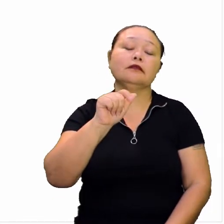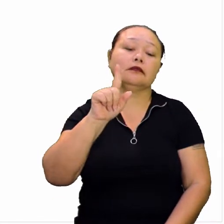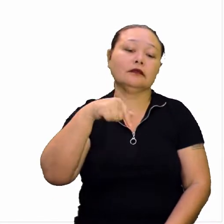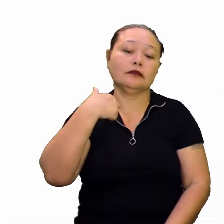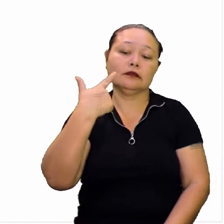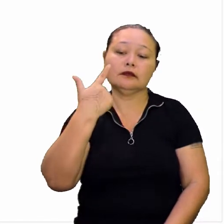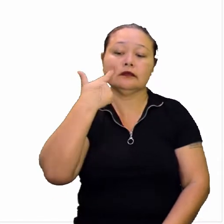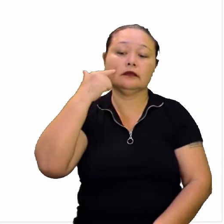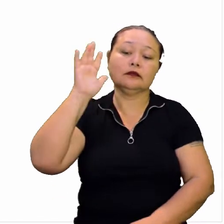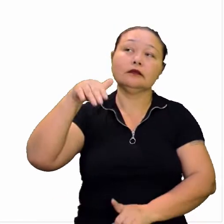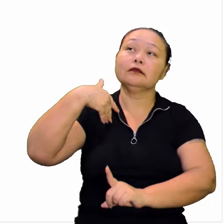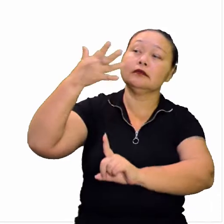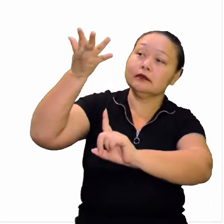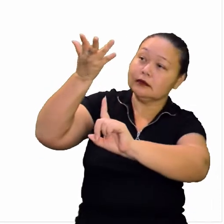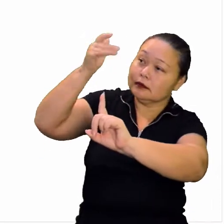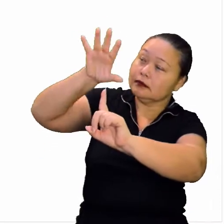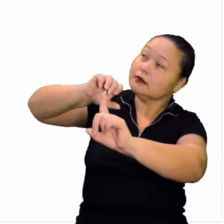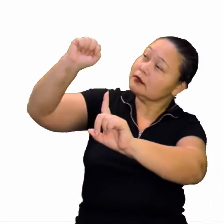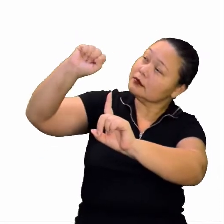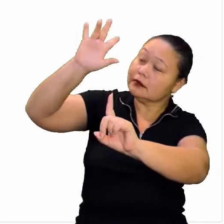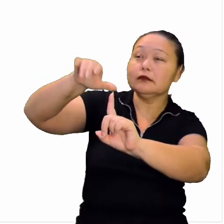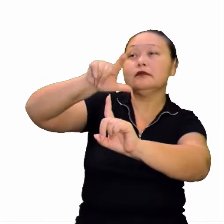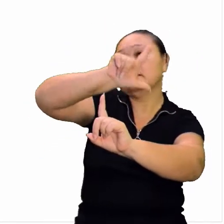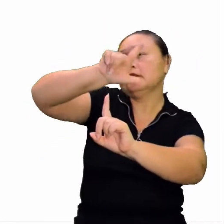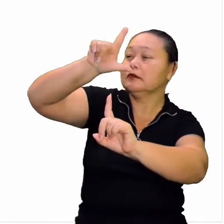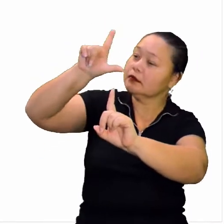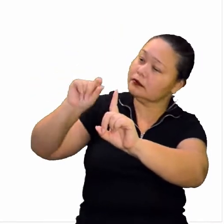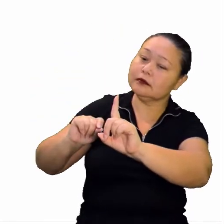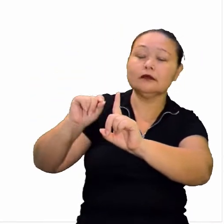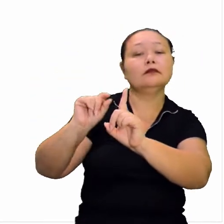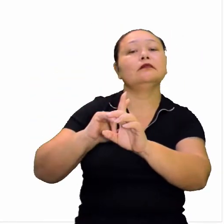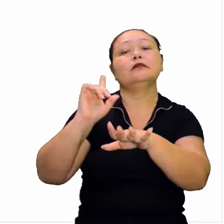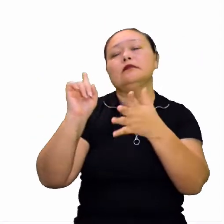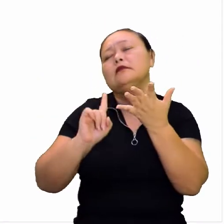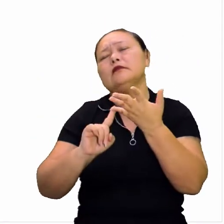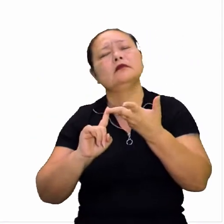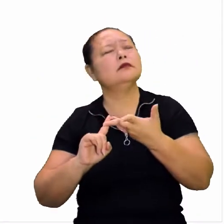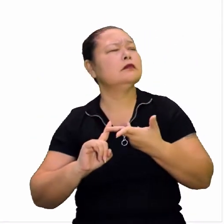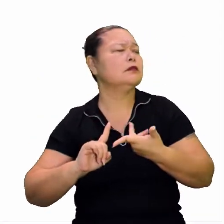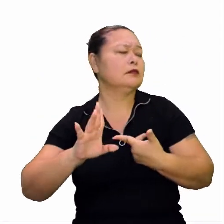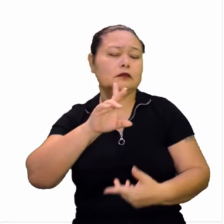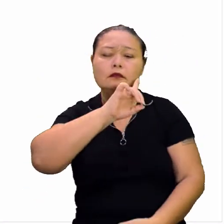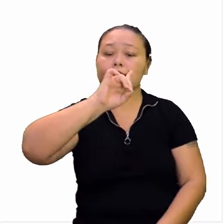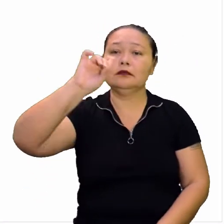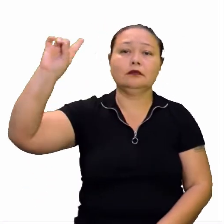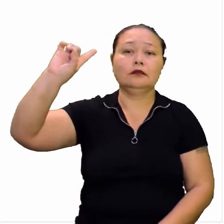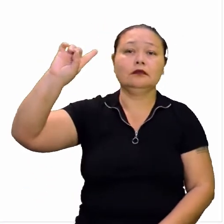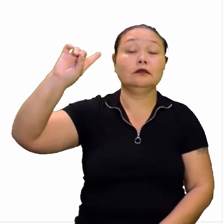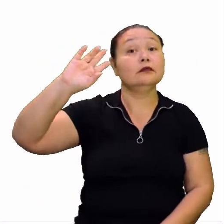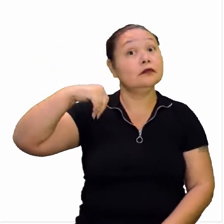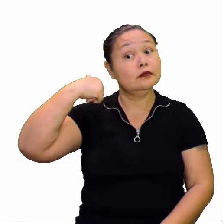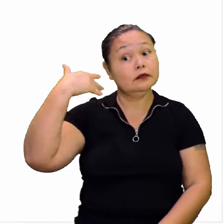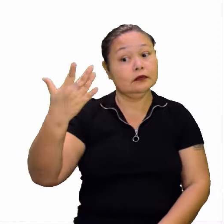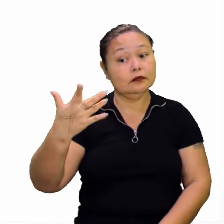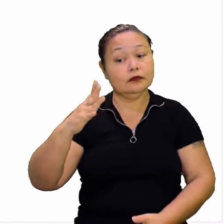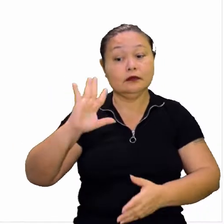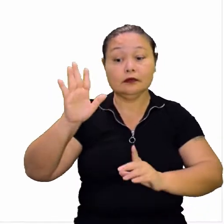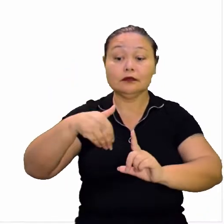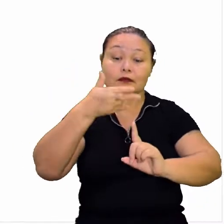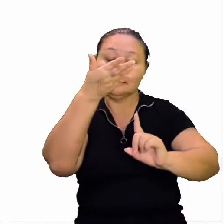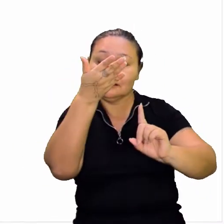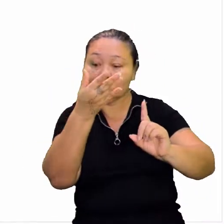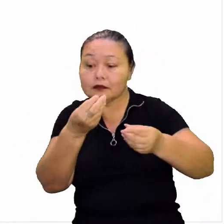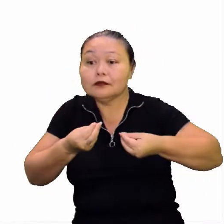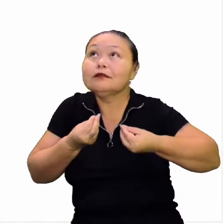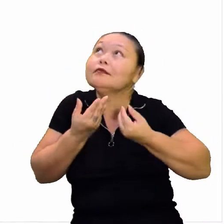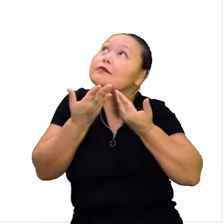eles veneravam, o sol, a lua, enfim, eram muitos deuses. Fora as oferendas.